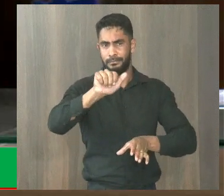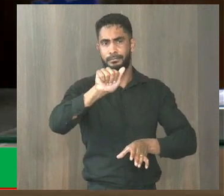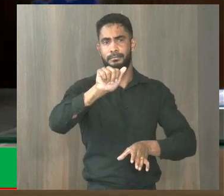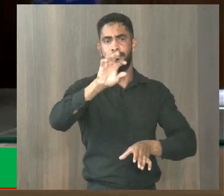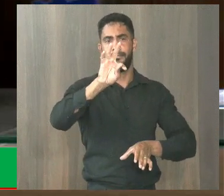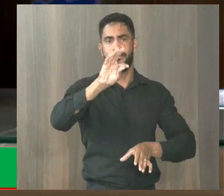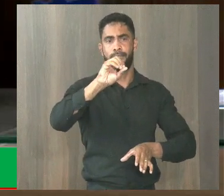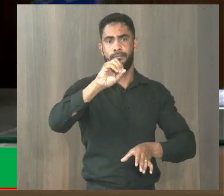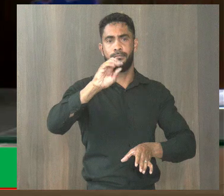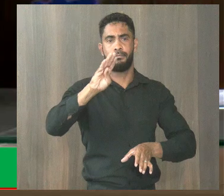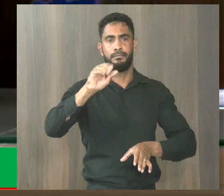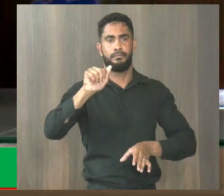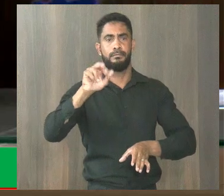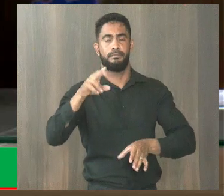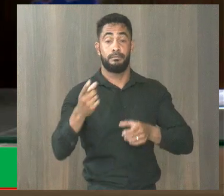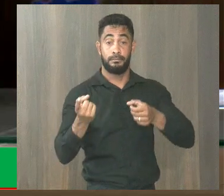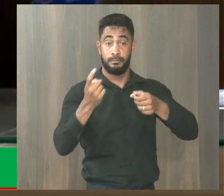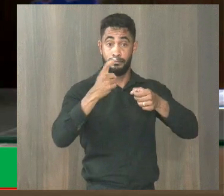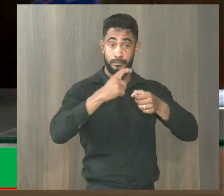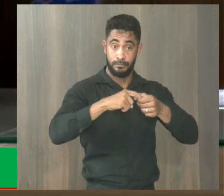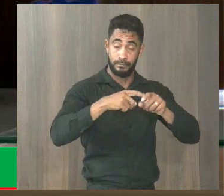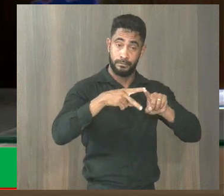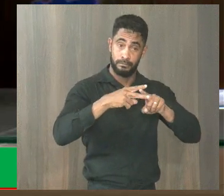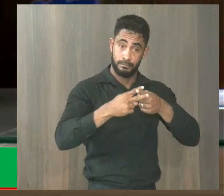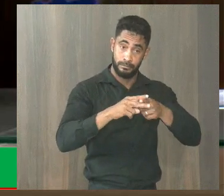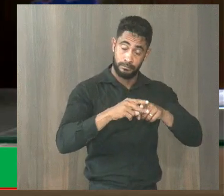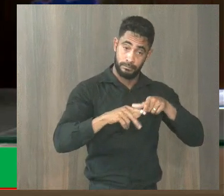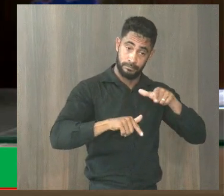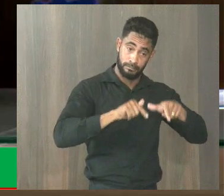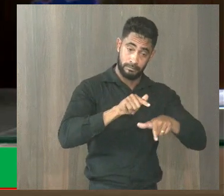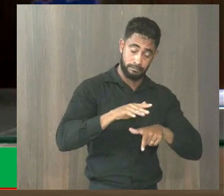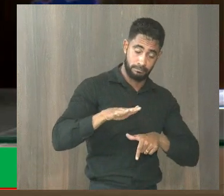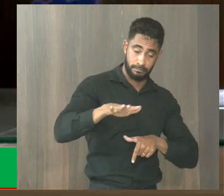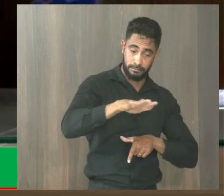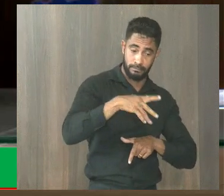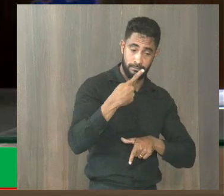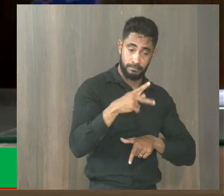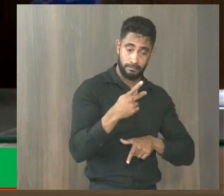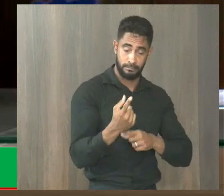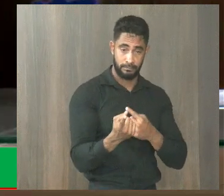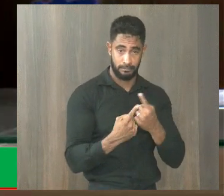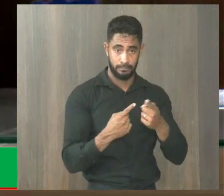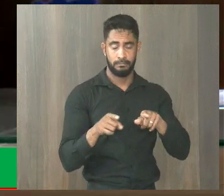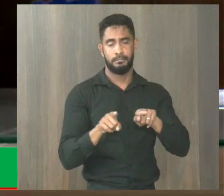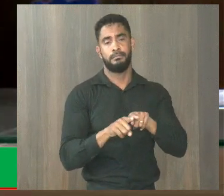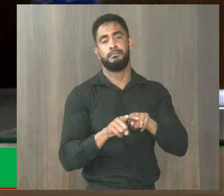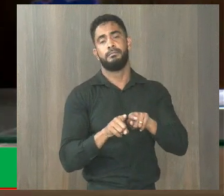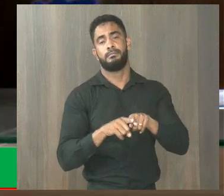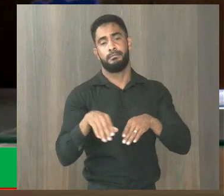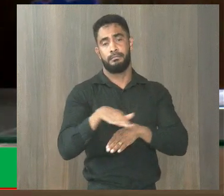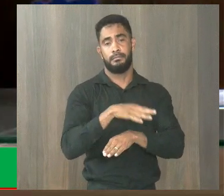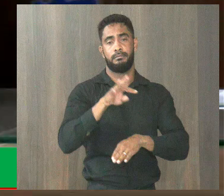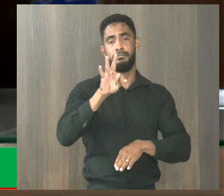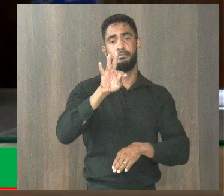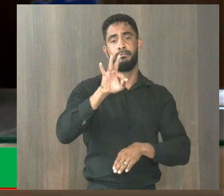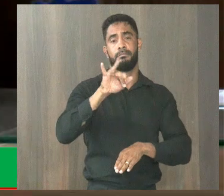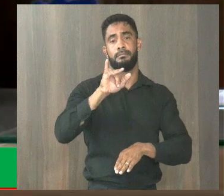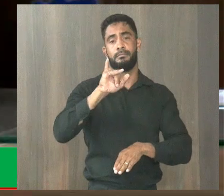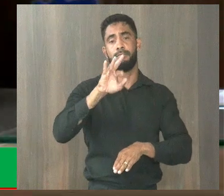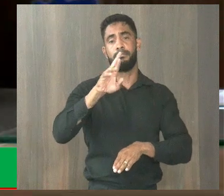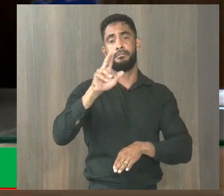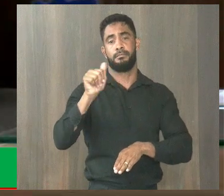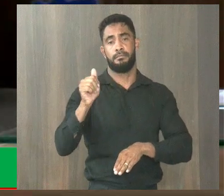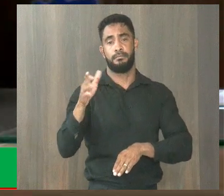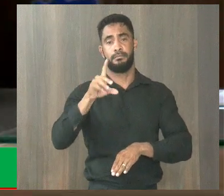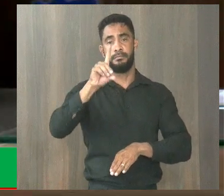no retorno dessas máquinas aí façam esse serviço lá. E também na rua Tiradentes, no bairro Santa Cruz. A